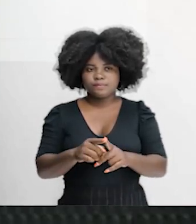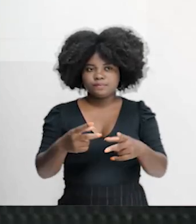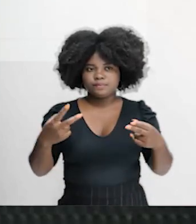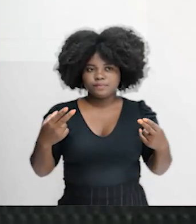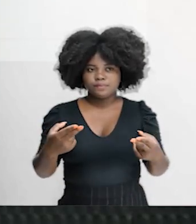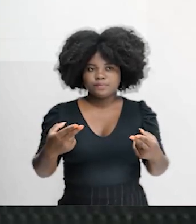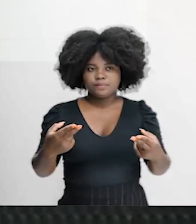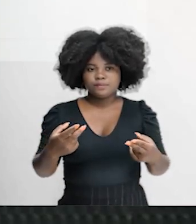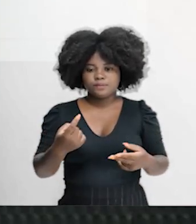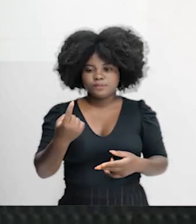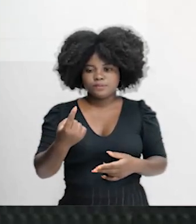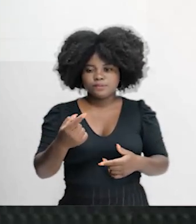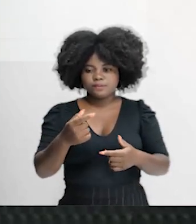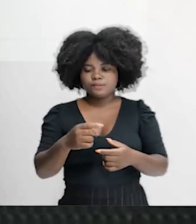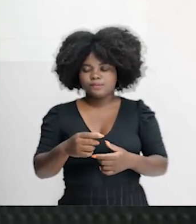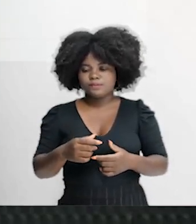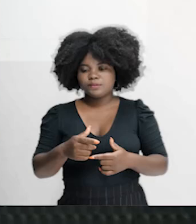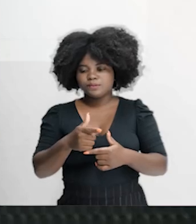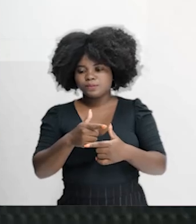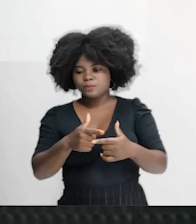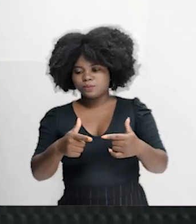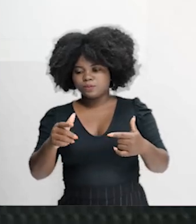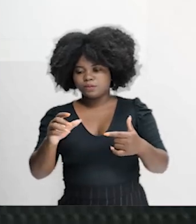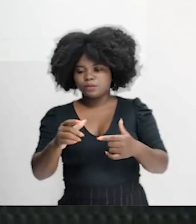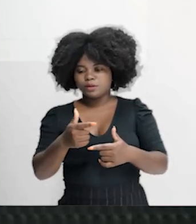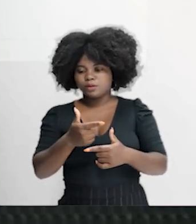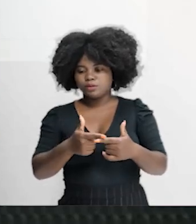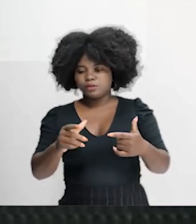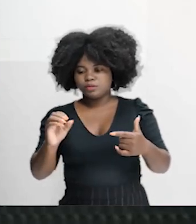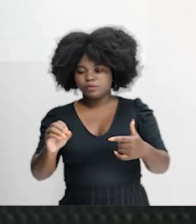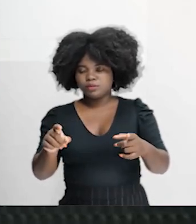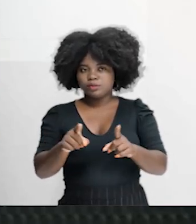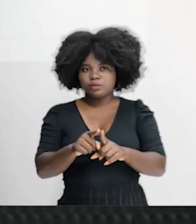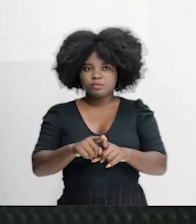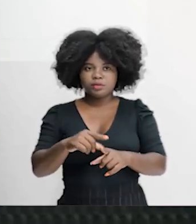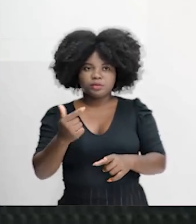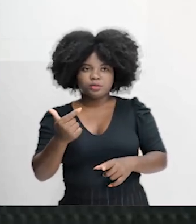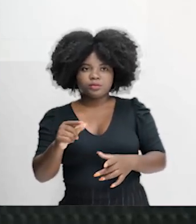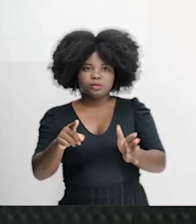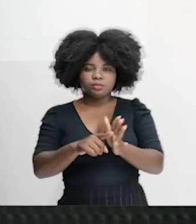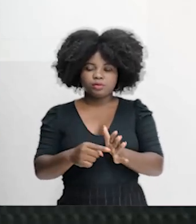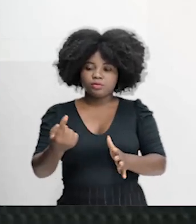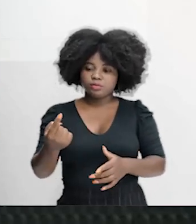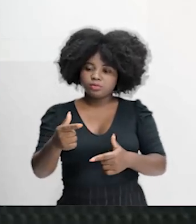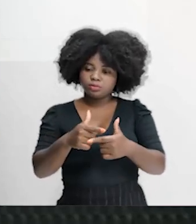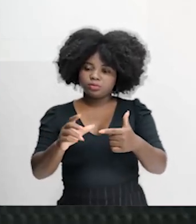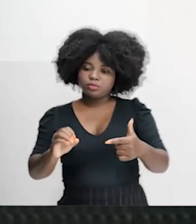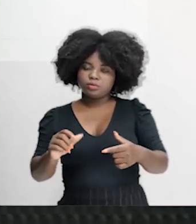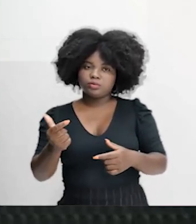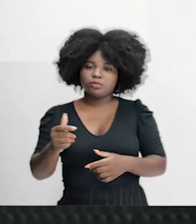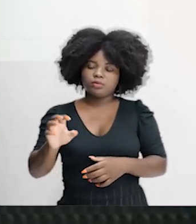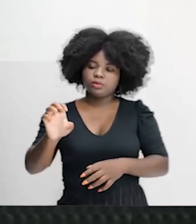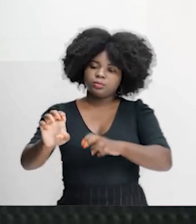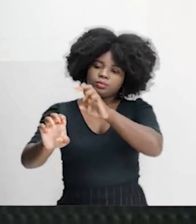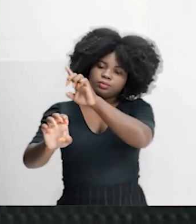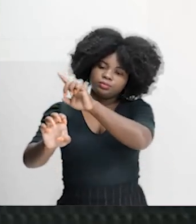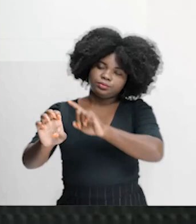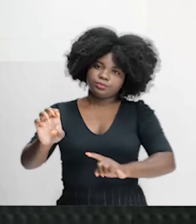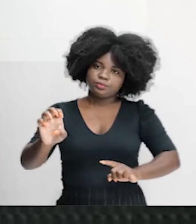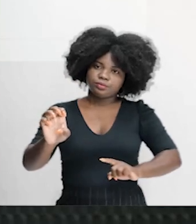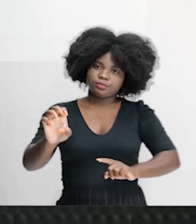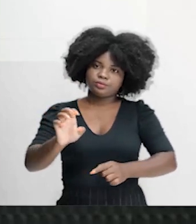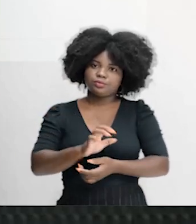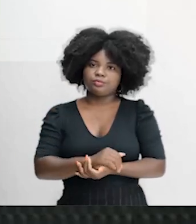que não existe 1 sobre 0, não existe menos 1 sobre 0 também. Então, eu não tenho tangente de 3π sobre 2.